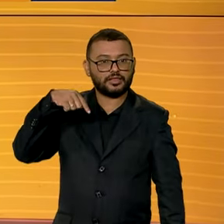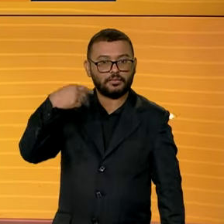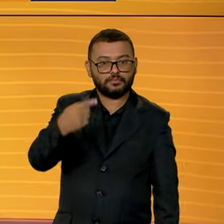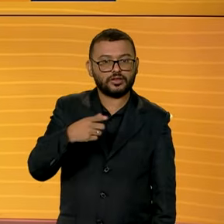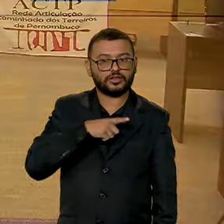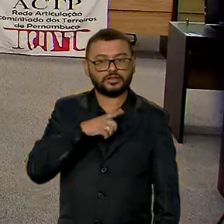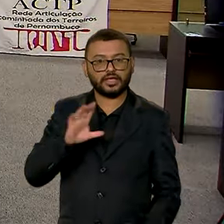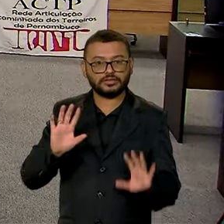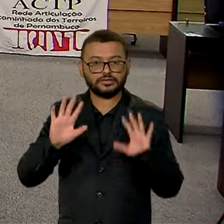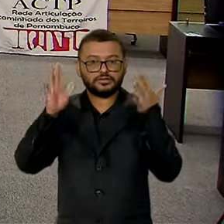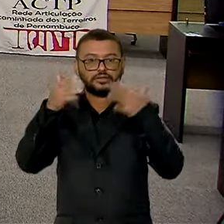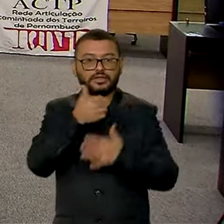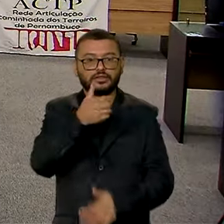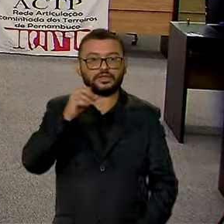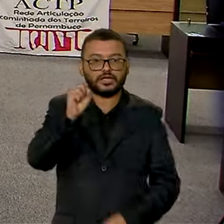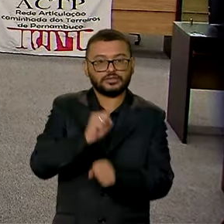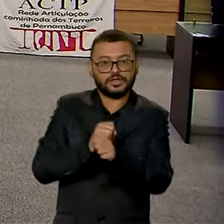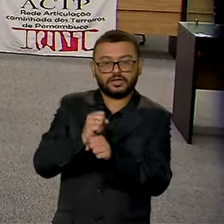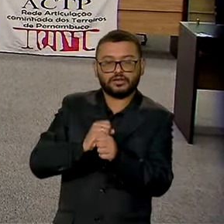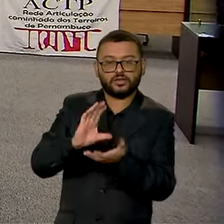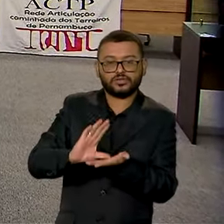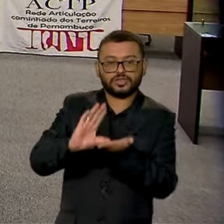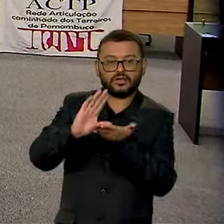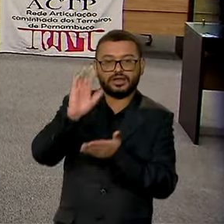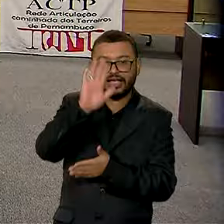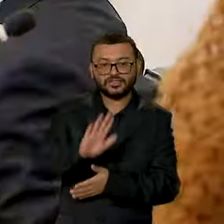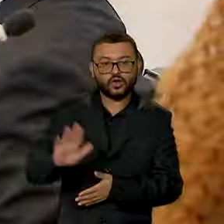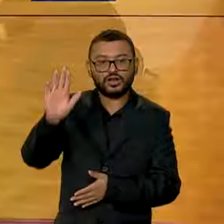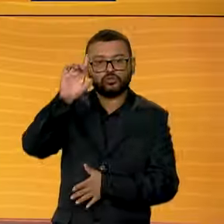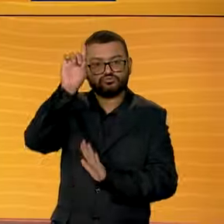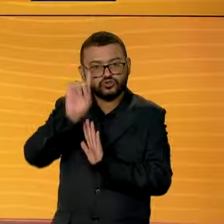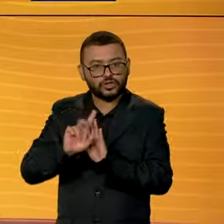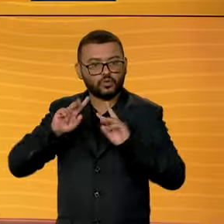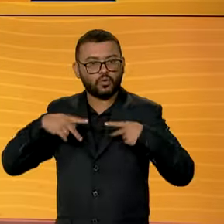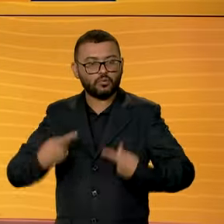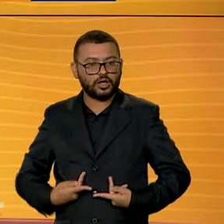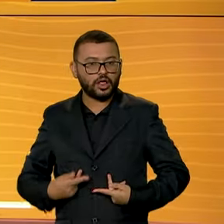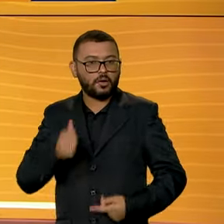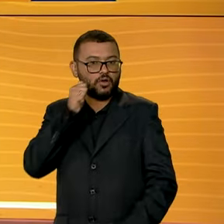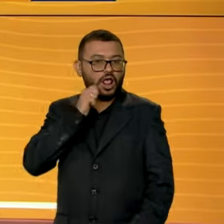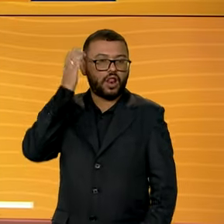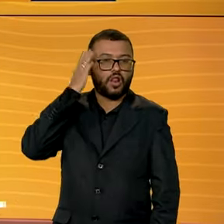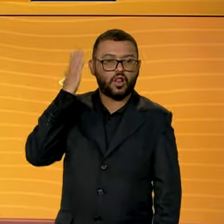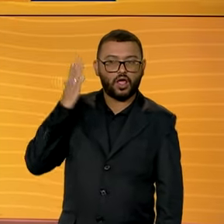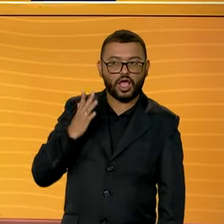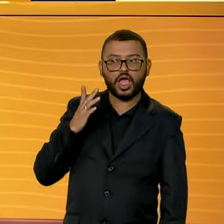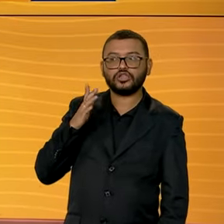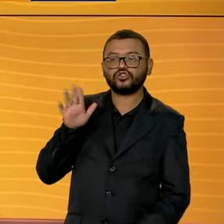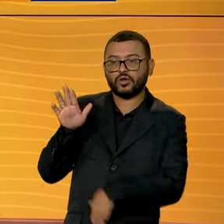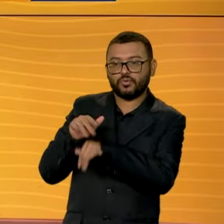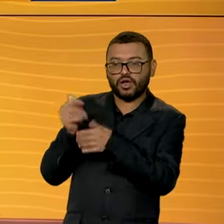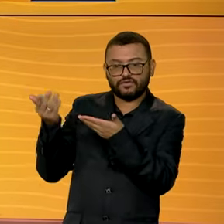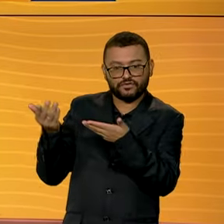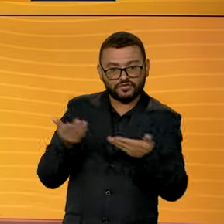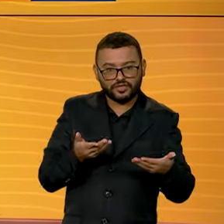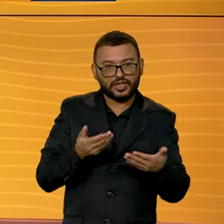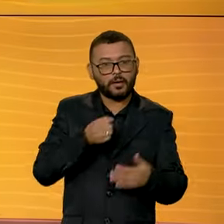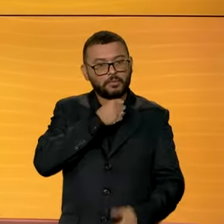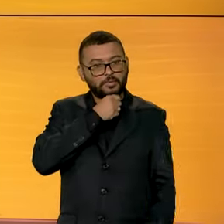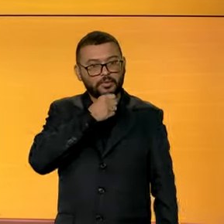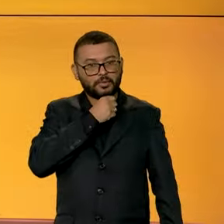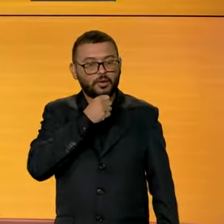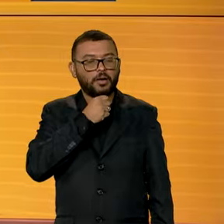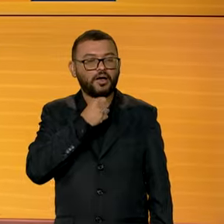seguir a celebração dos 10 anos do Conselho Nacional dos Direitos Humanos. Luciana Santos foi a convidada de hoje do programa Bom